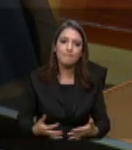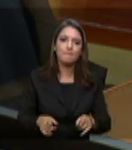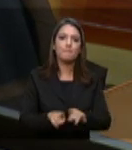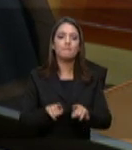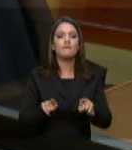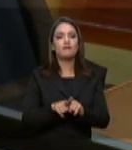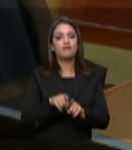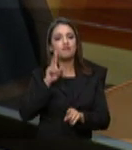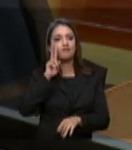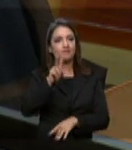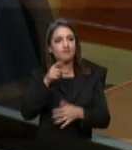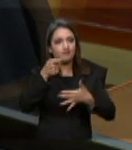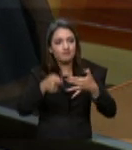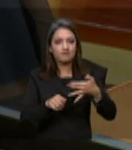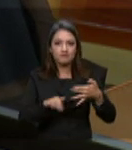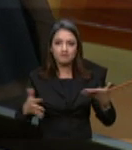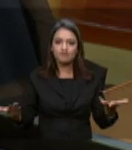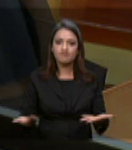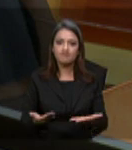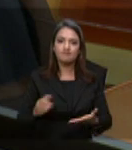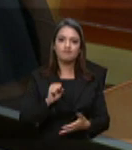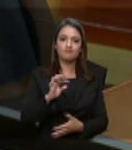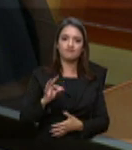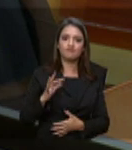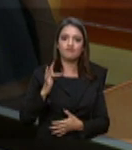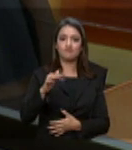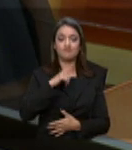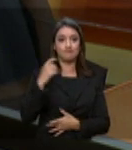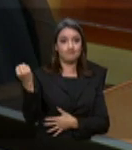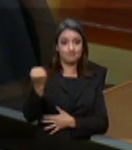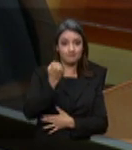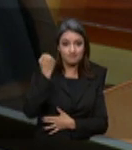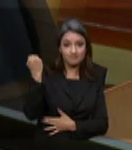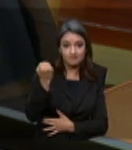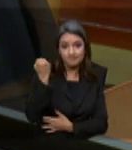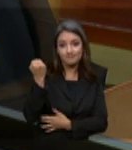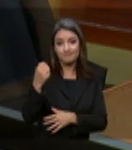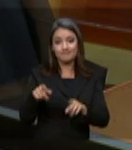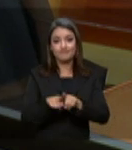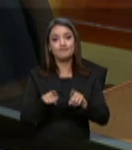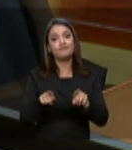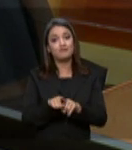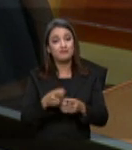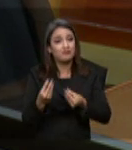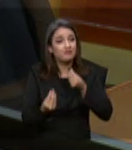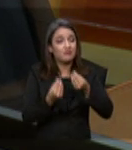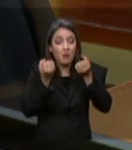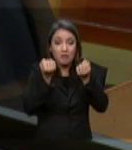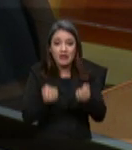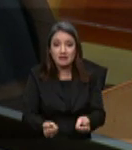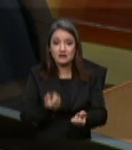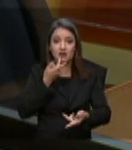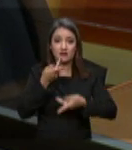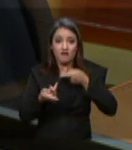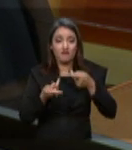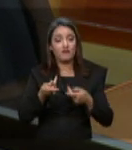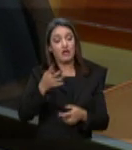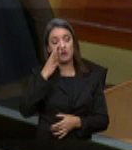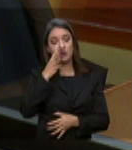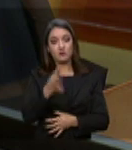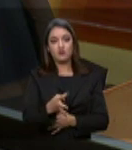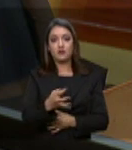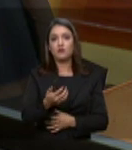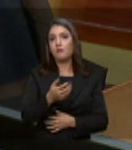olhos voltados a atual jurisprudência desta corte em que Pese a gravidade EA repugnância do conteúdo das fases do acusado não